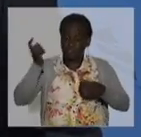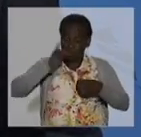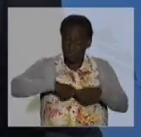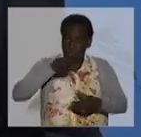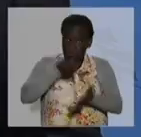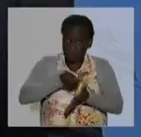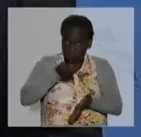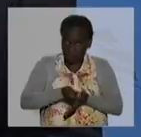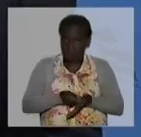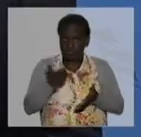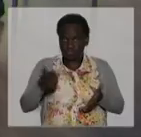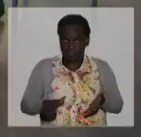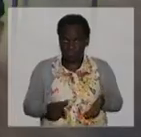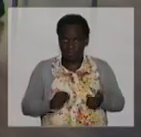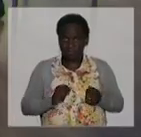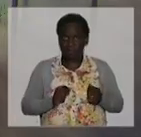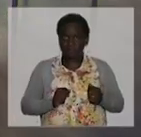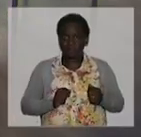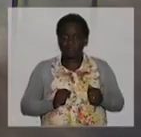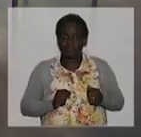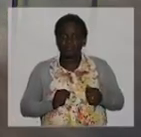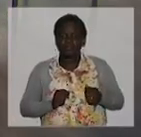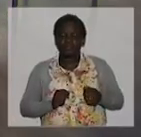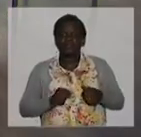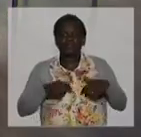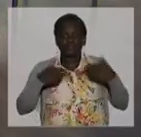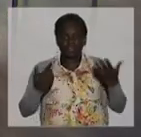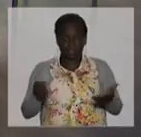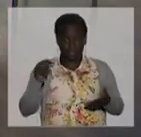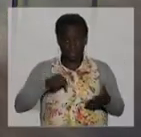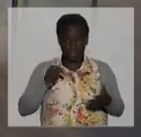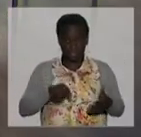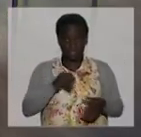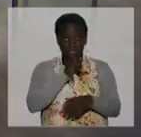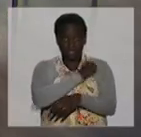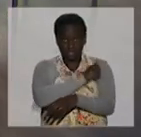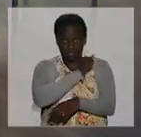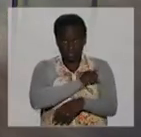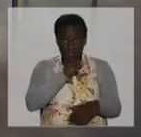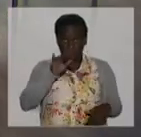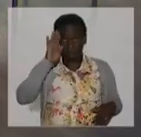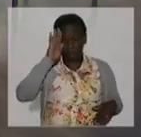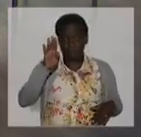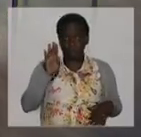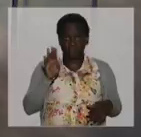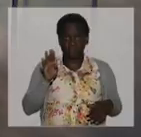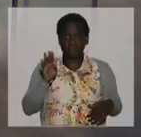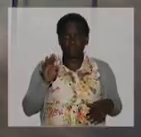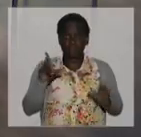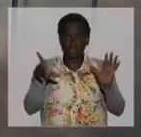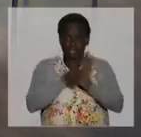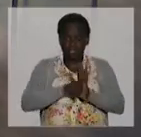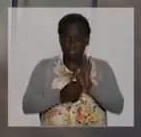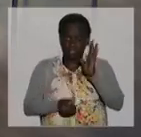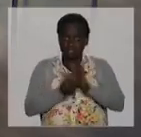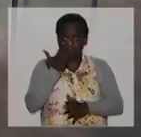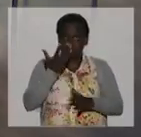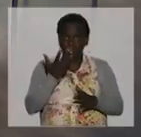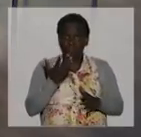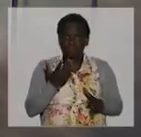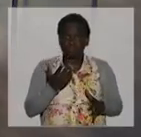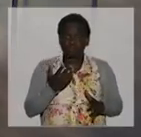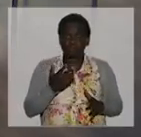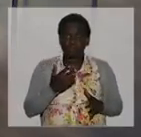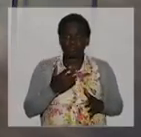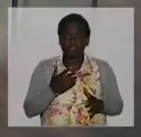a ser obrigatória, Diogo. Sim. Aqui no Rio de Janeiro, vou falar especialmente de uma lei que foi criada